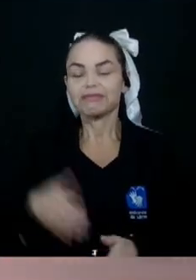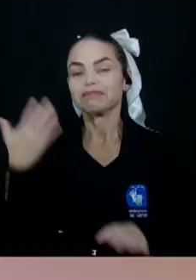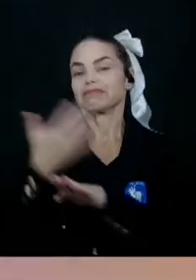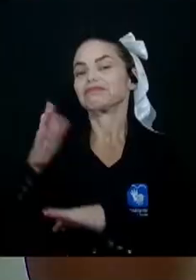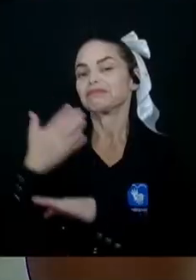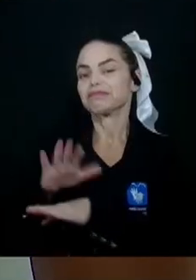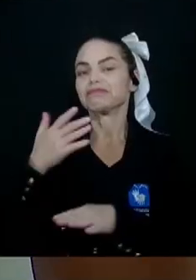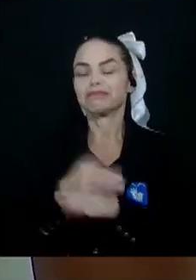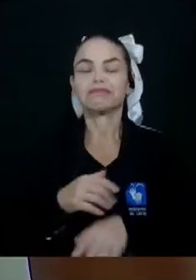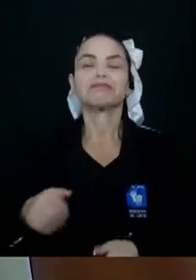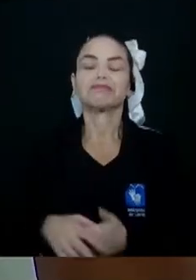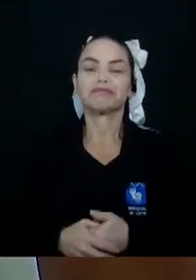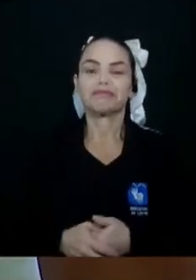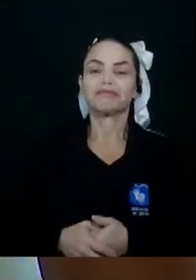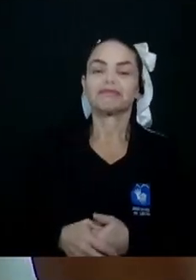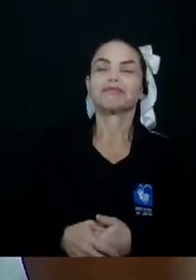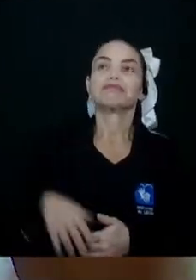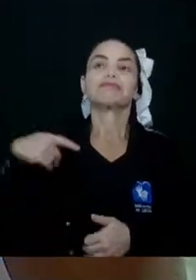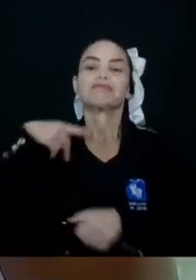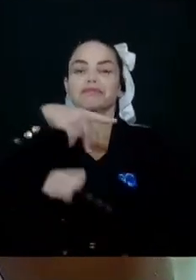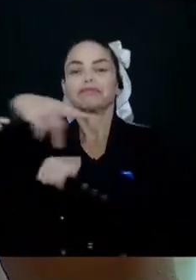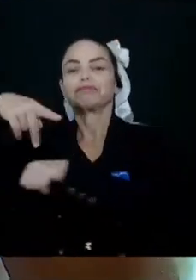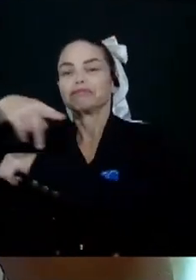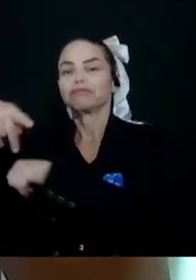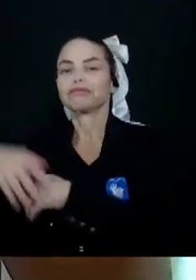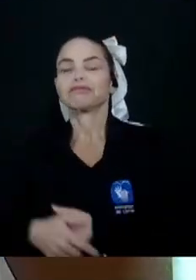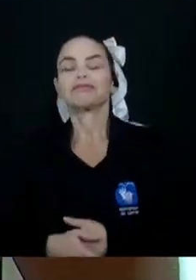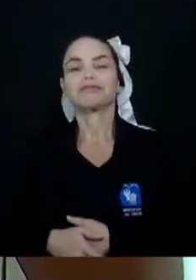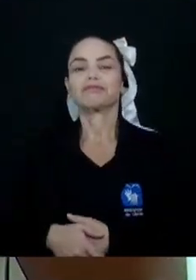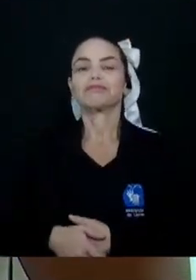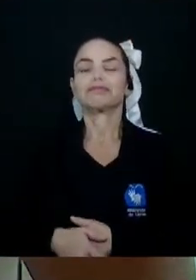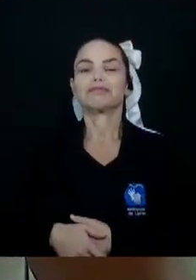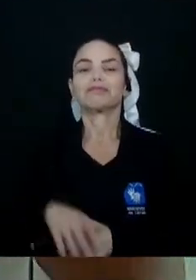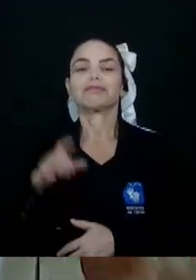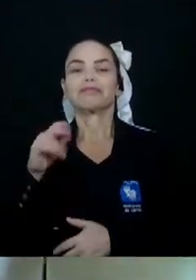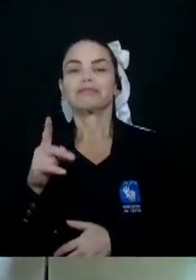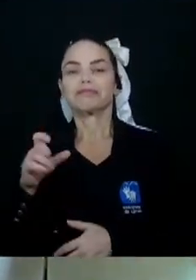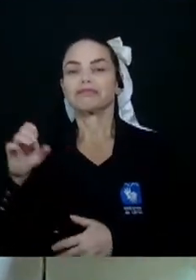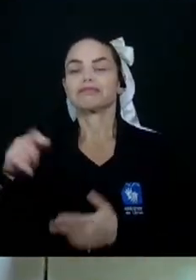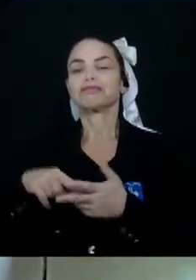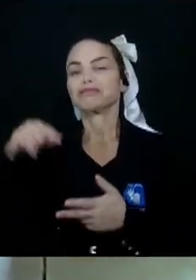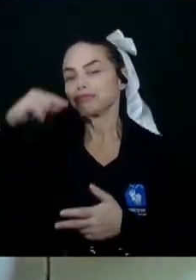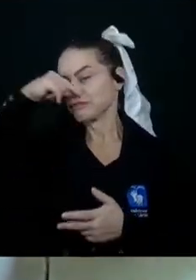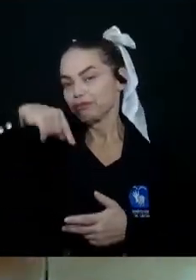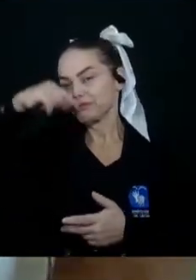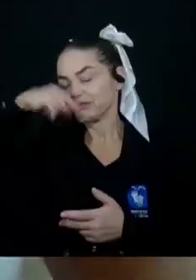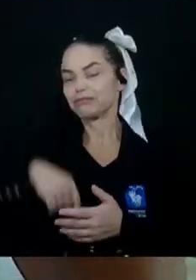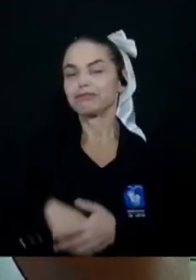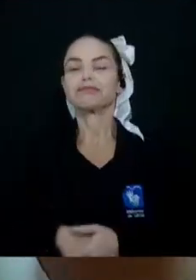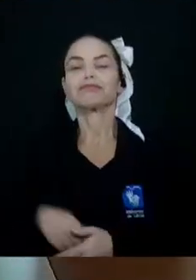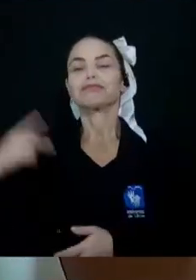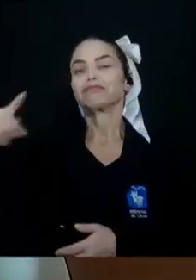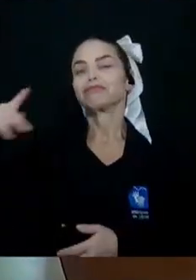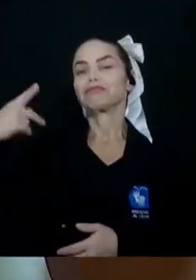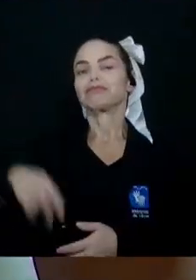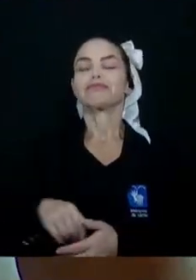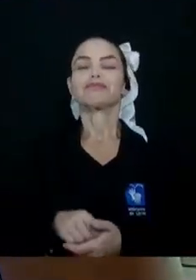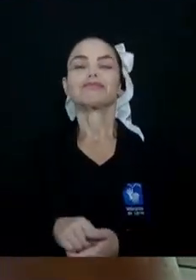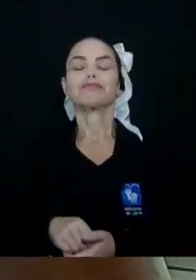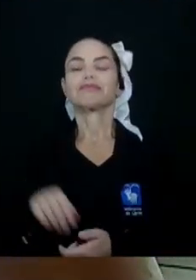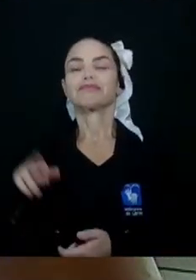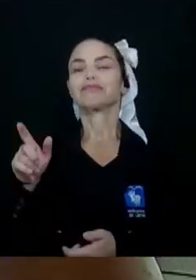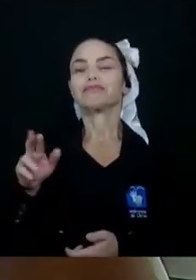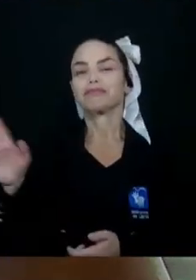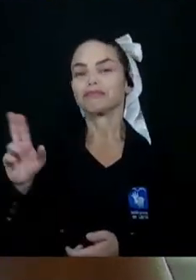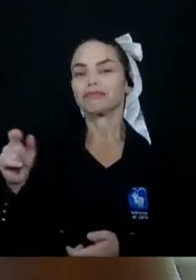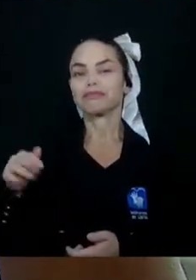os cantos. Veio atletas do Chile, Peru, Uruguai, Paraguai, tinha atletas dos Estados Unidos, Áustria também